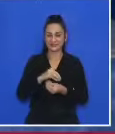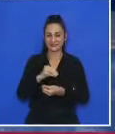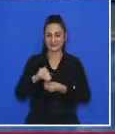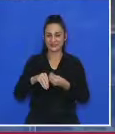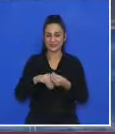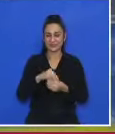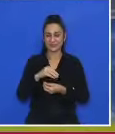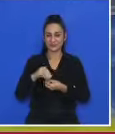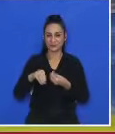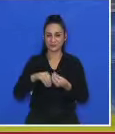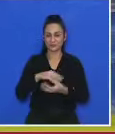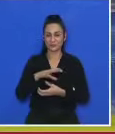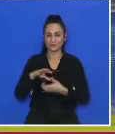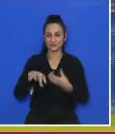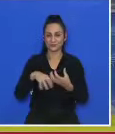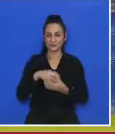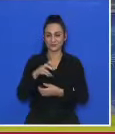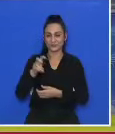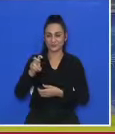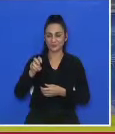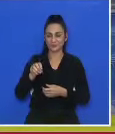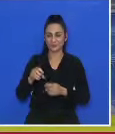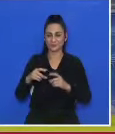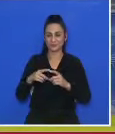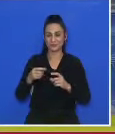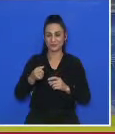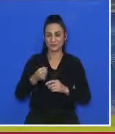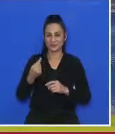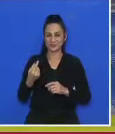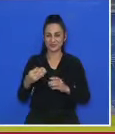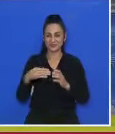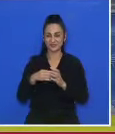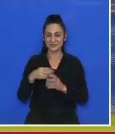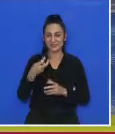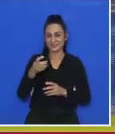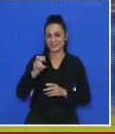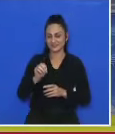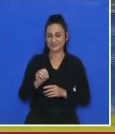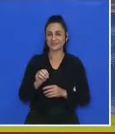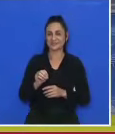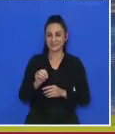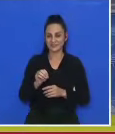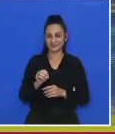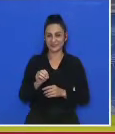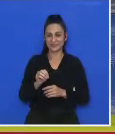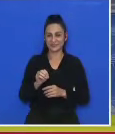Globo carregado, embaralhando 50 bolas numeradas de 01 a 50.